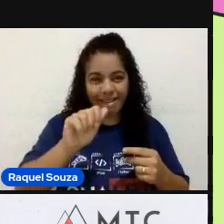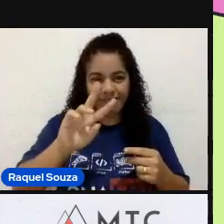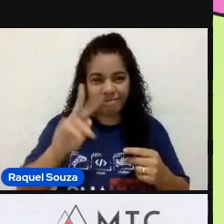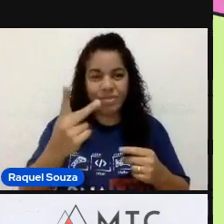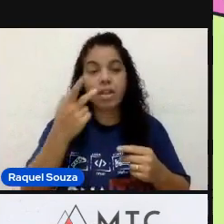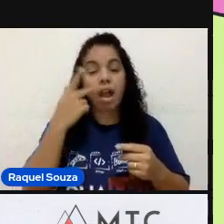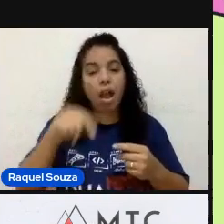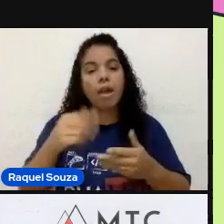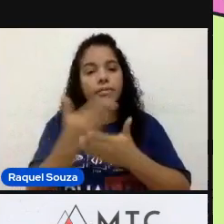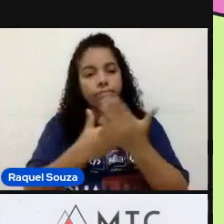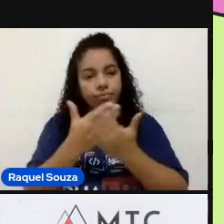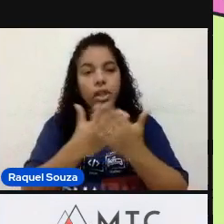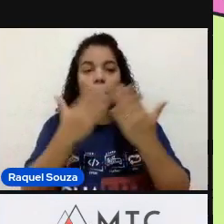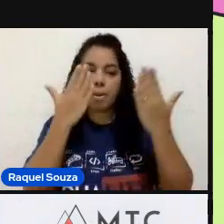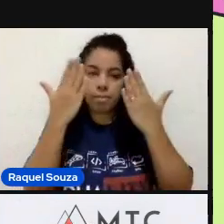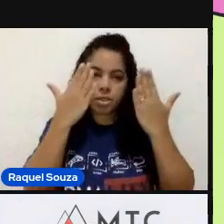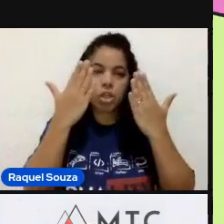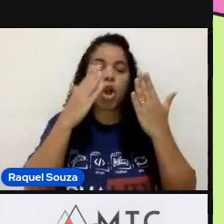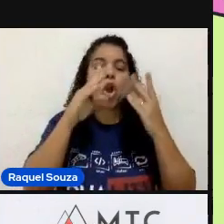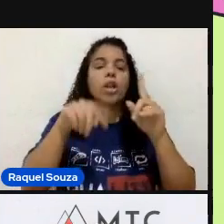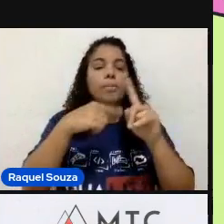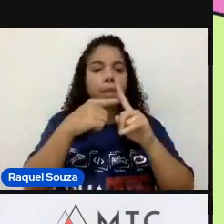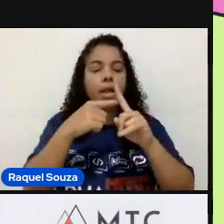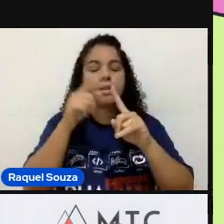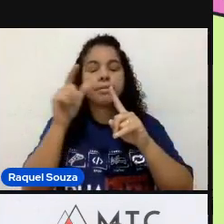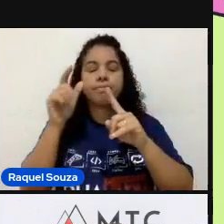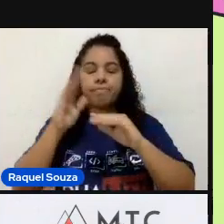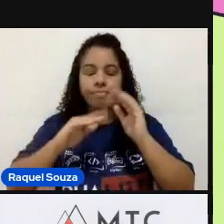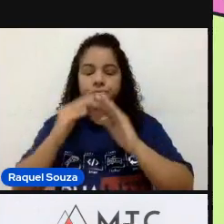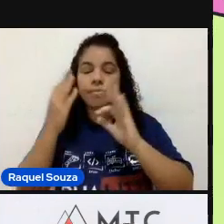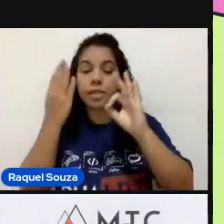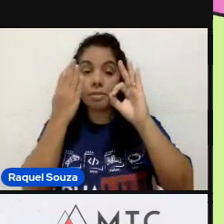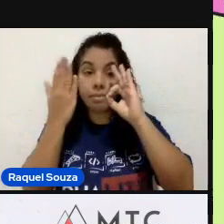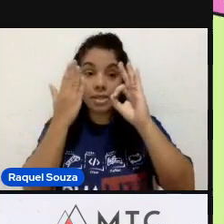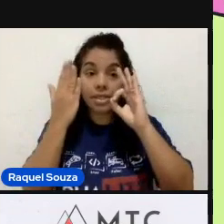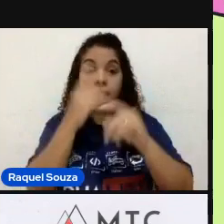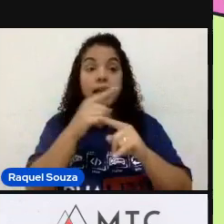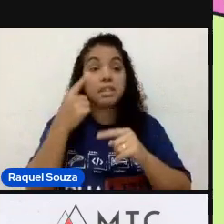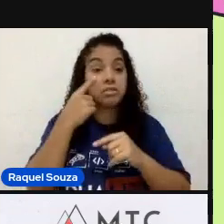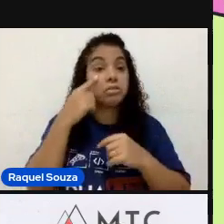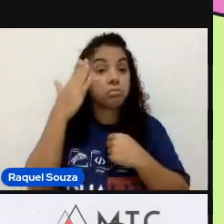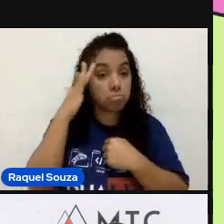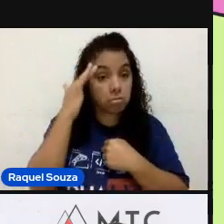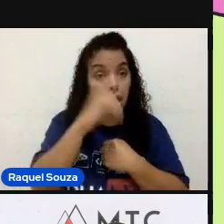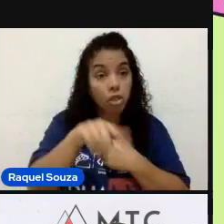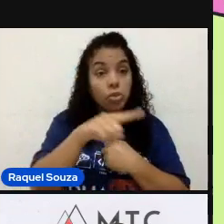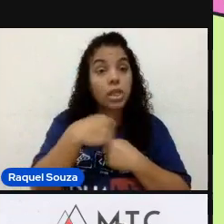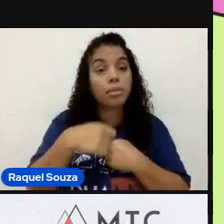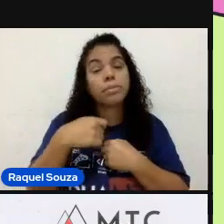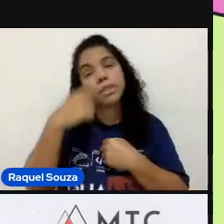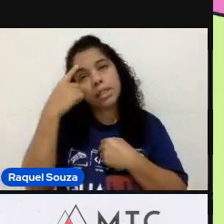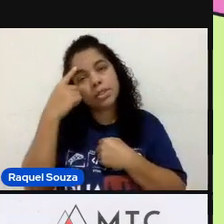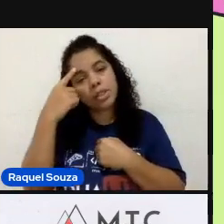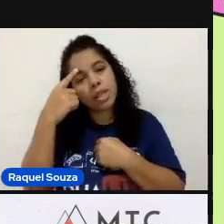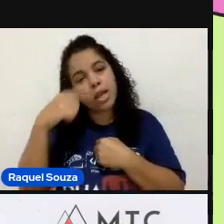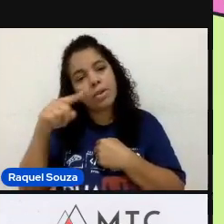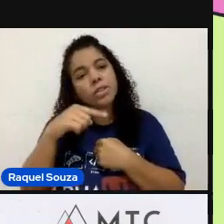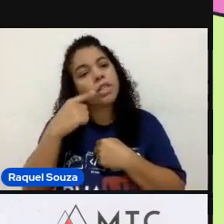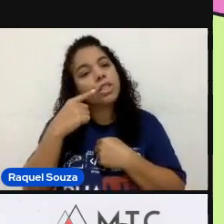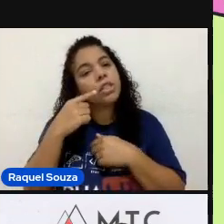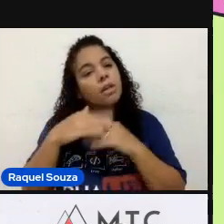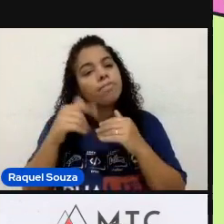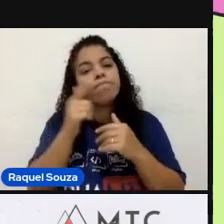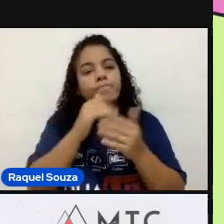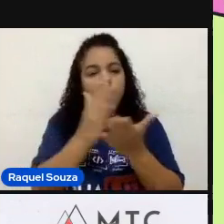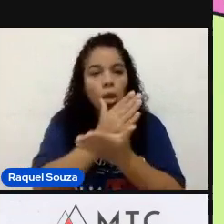por psicólogo e também psiquiatra, você consegue entender que em alguns momentos ser carinhosa com o seu cérebro. Alguns momentos você